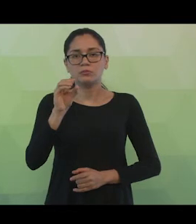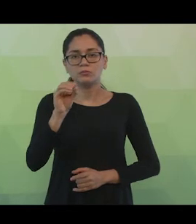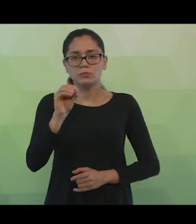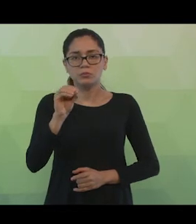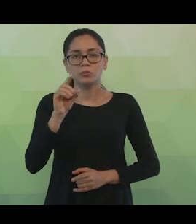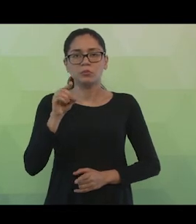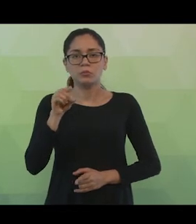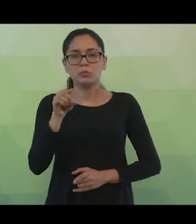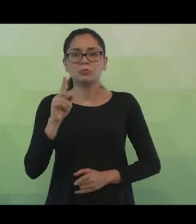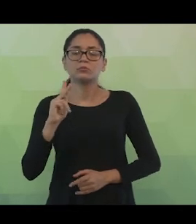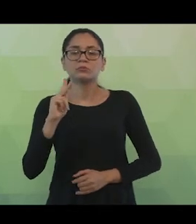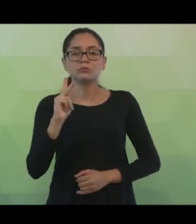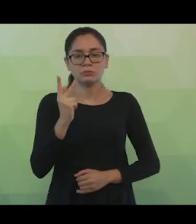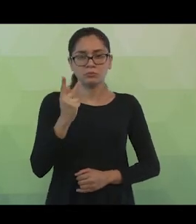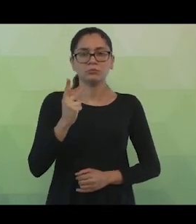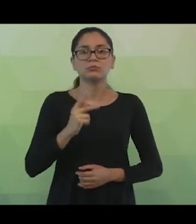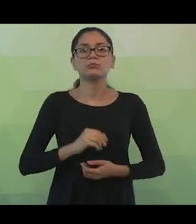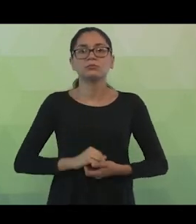stdio.h.